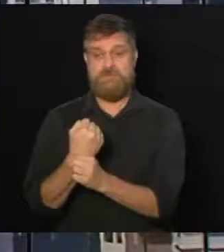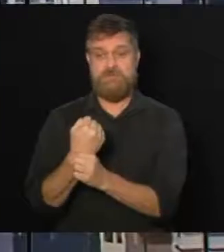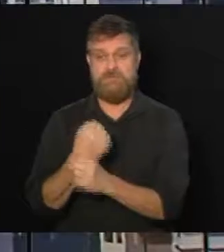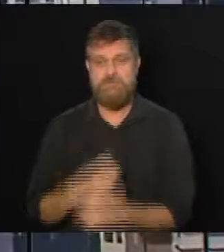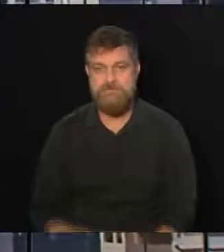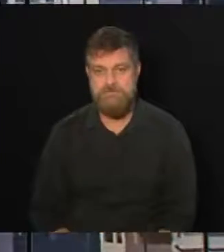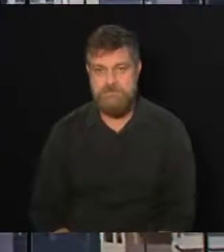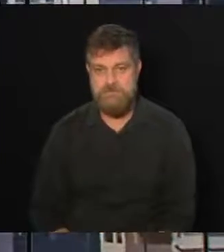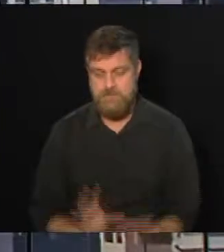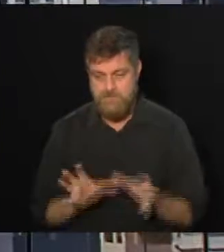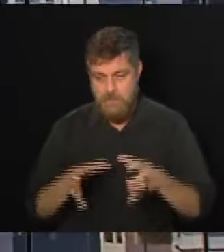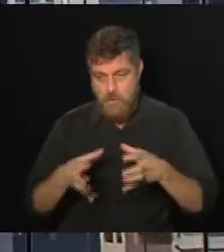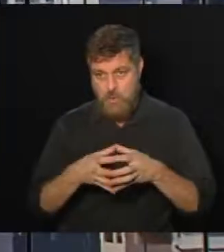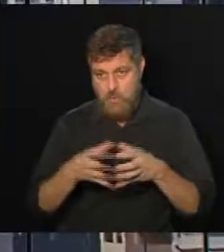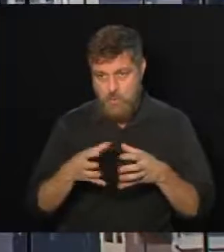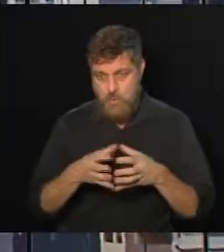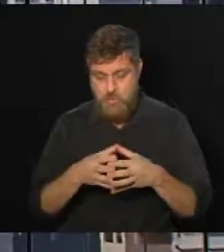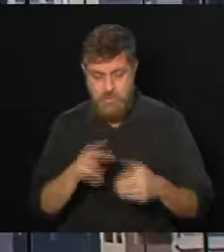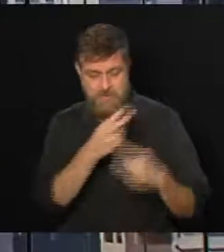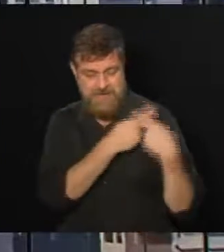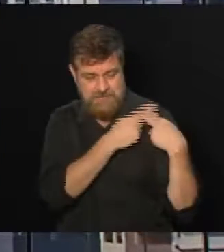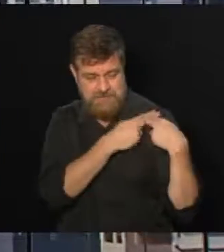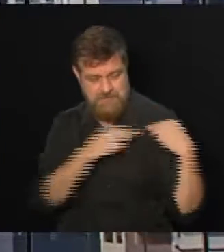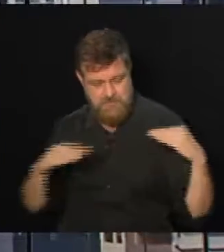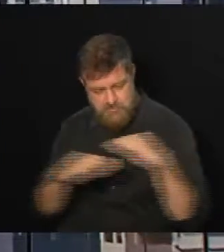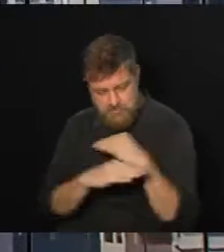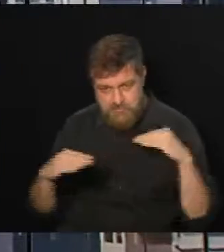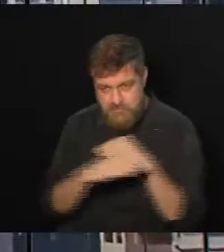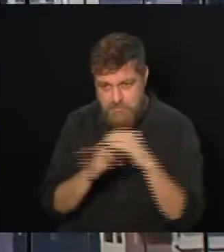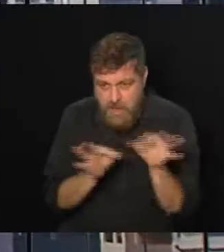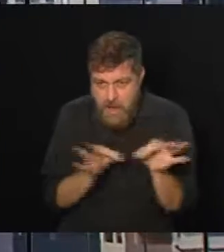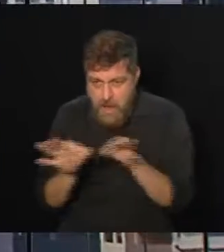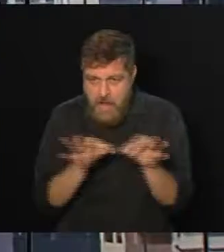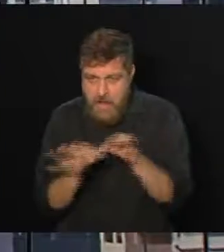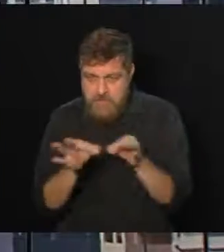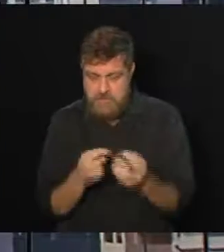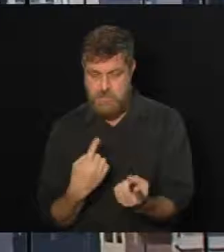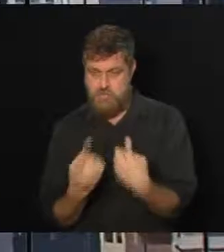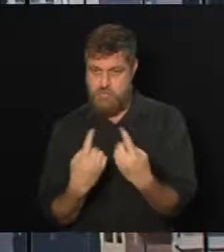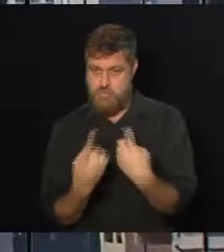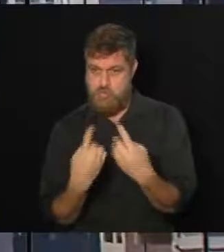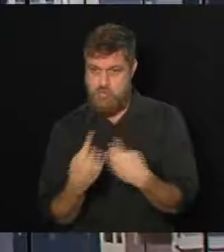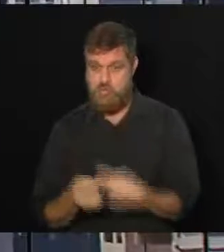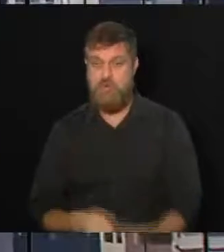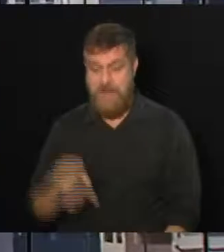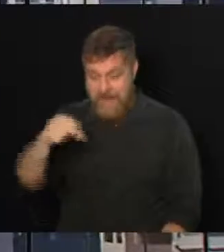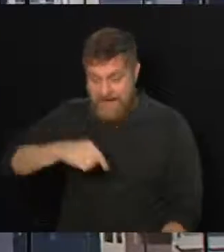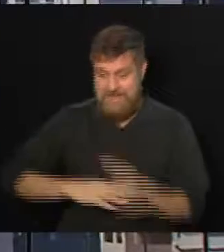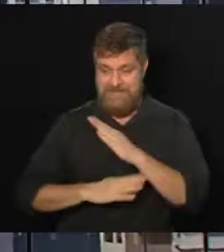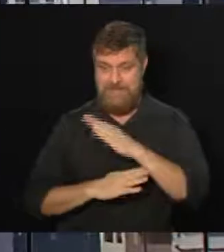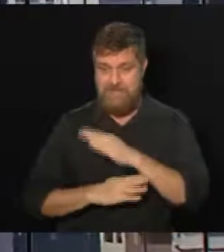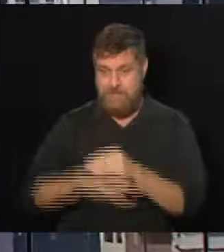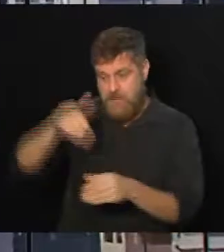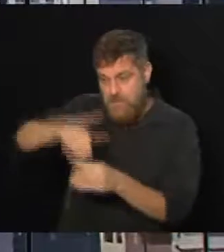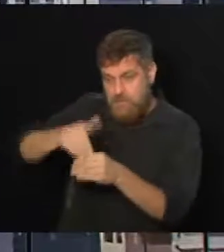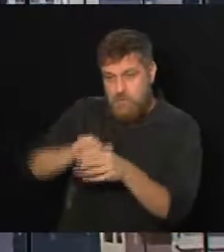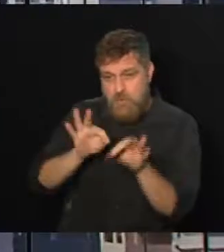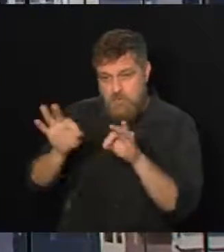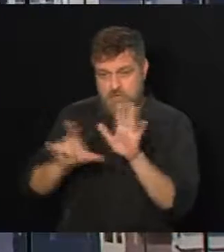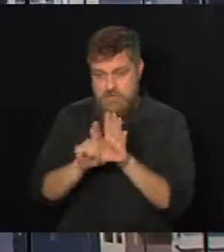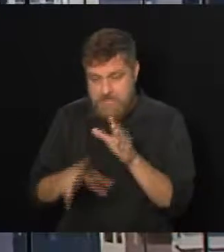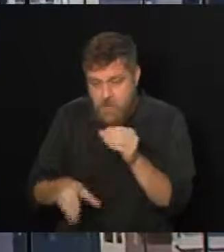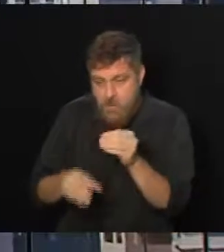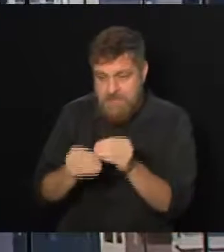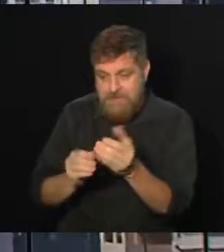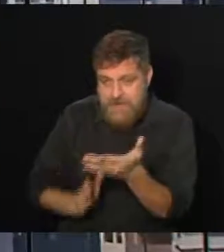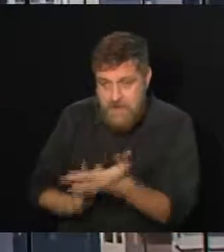A Comissão Permanente de Mobilidade Urbana e Planejamento Viário aqui da Câmara aprovou o projeto de lei complementar